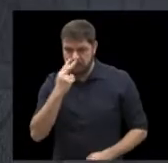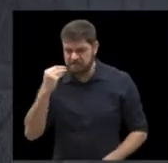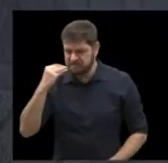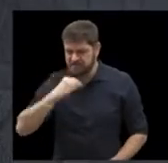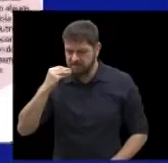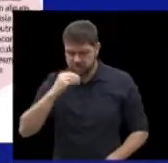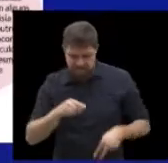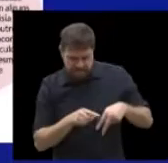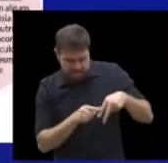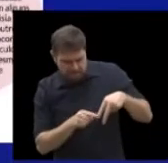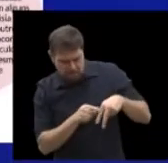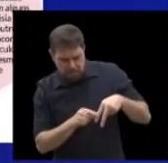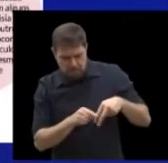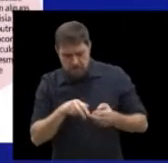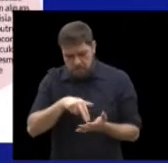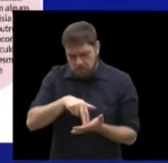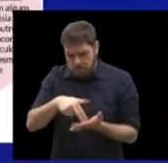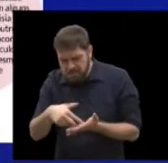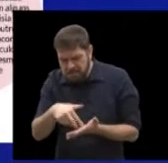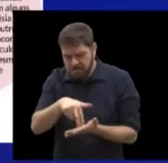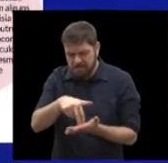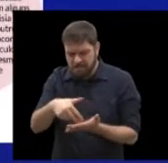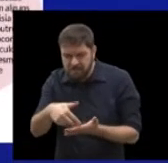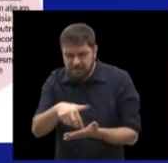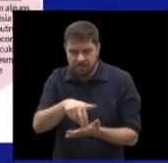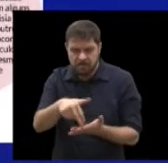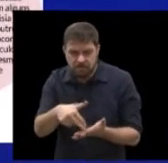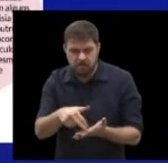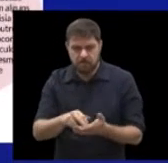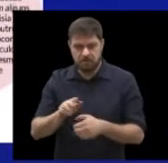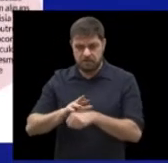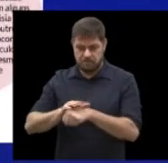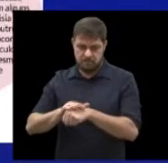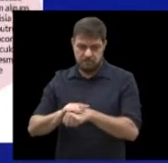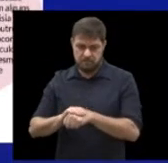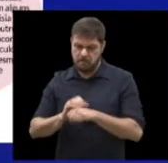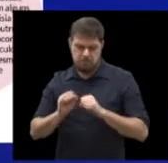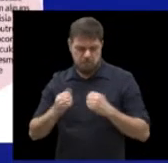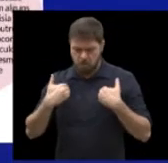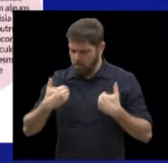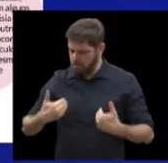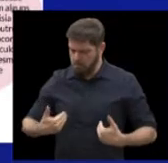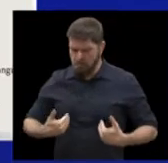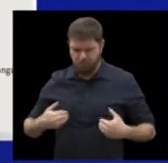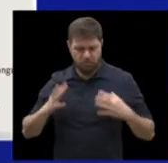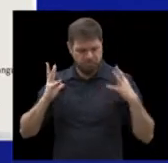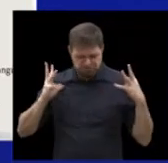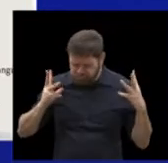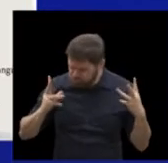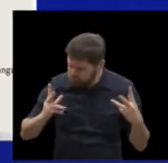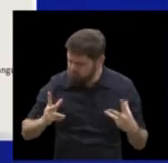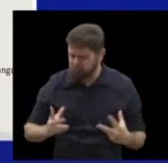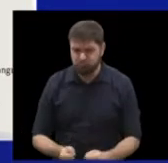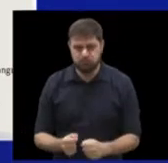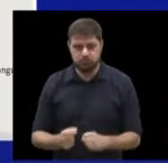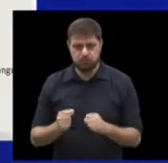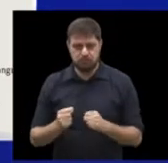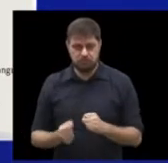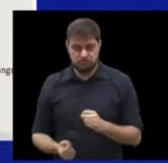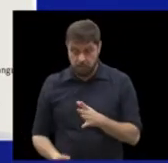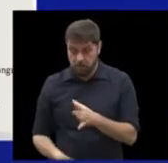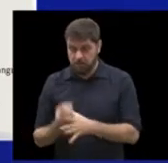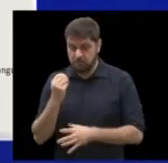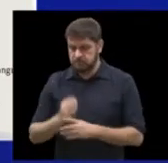membro inferior, né? Mas é uma doença que pode pegar O corpo de inteiro. cima e embaixo, pode deixar inclusive com